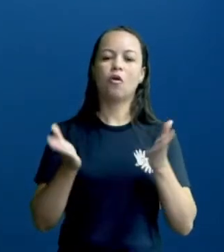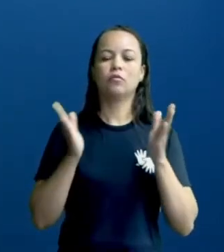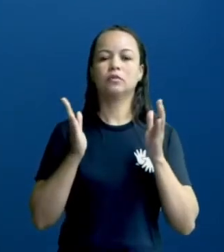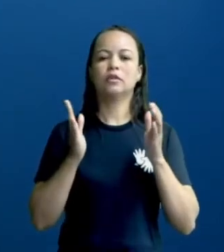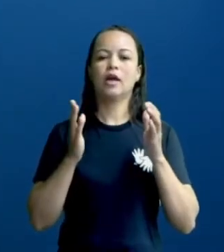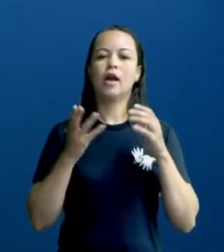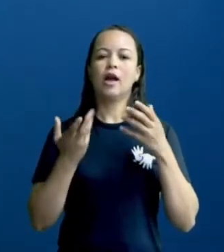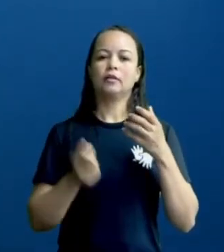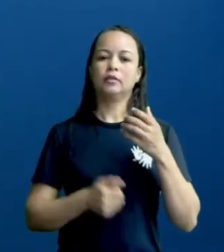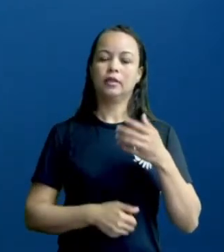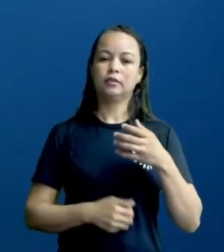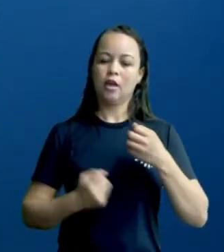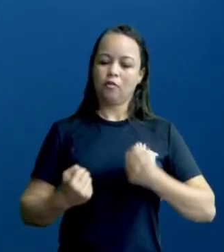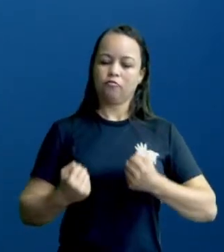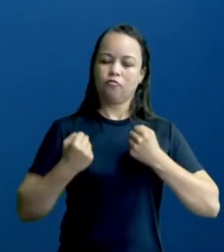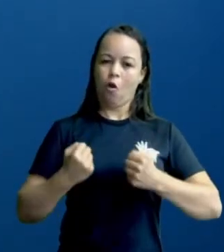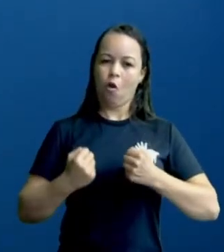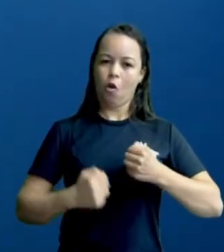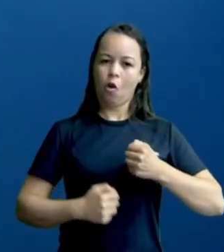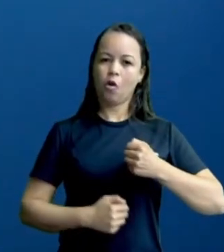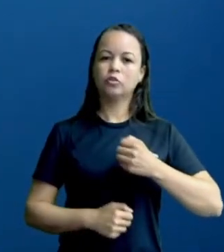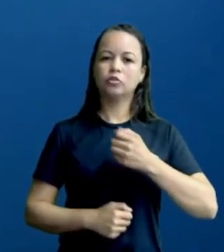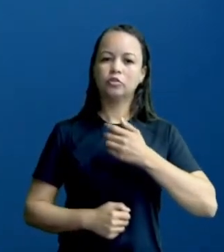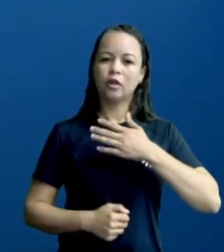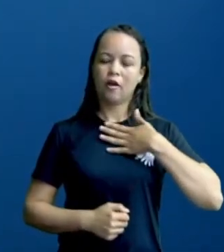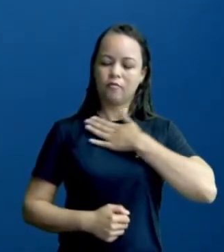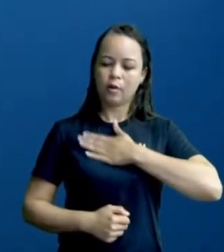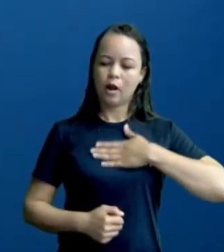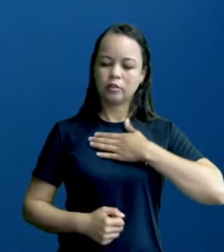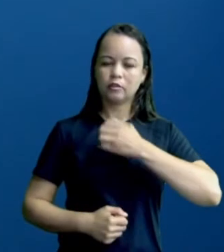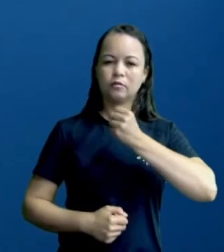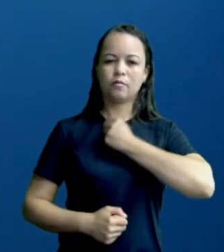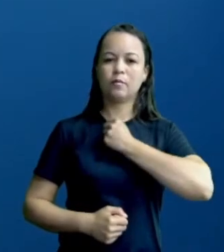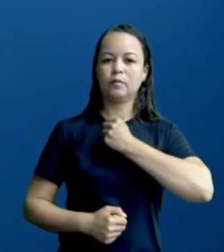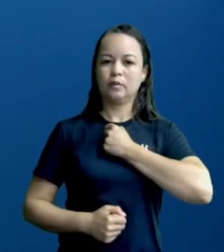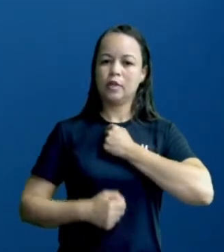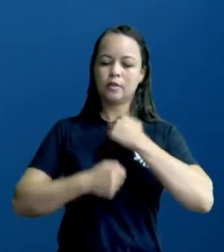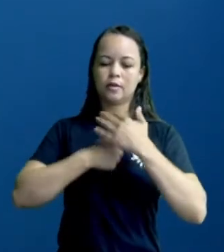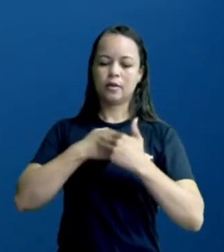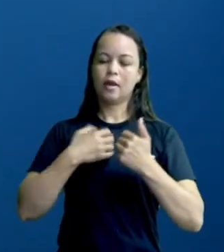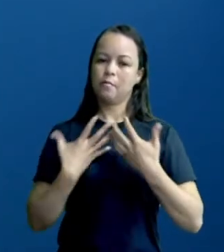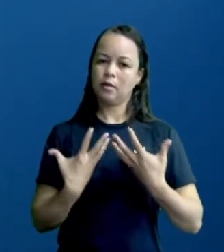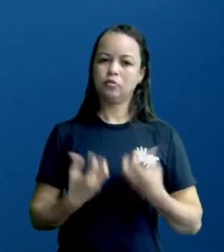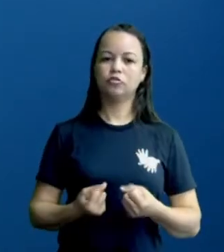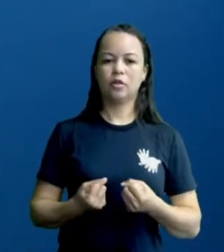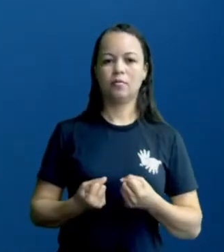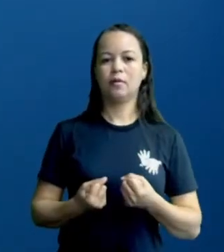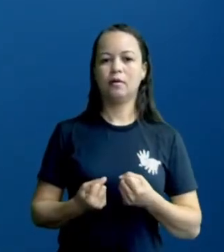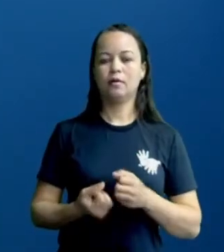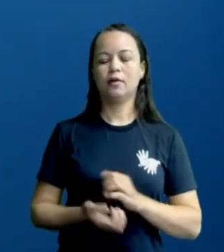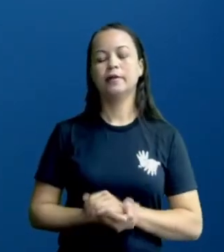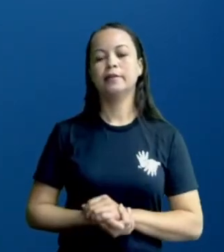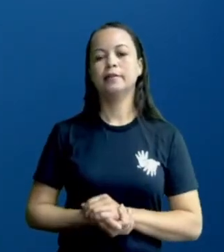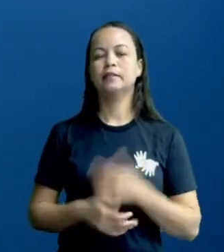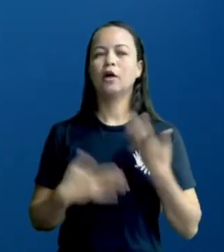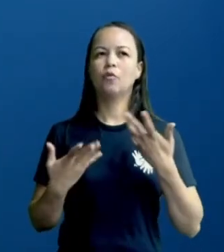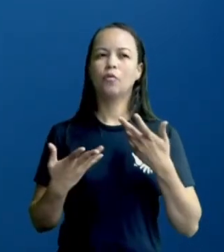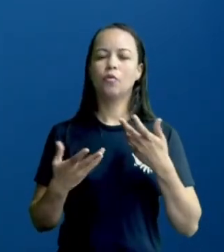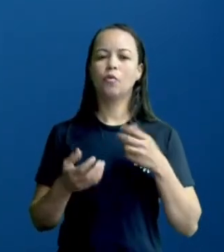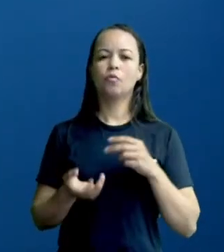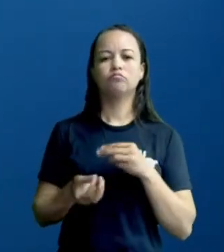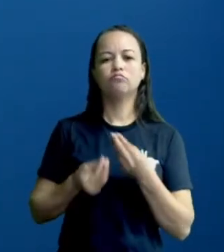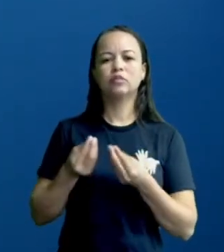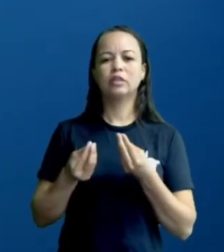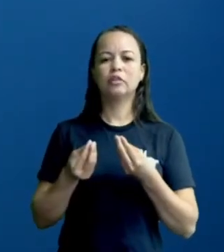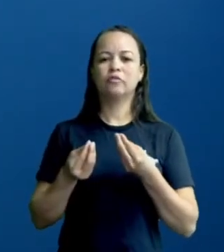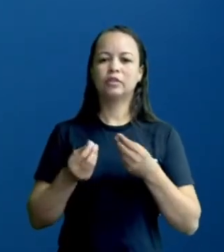da pátria que lhe chama. Ou seja, o orgulho de pátria e de fazer aquilo, em honra